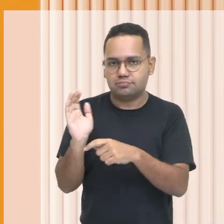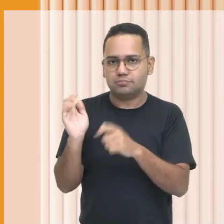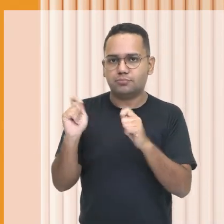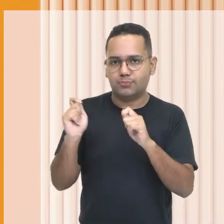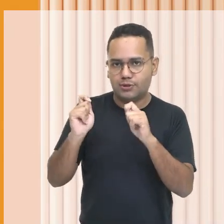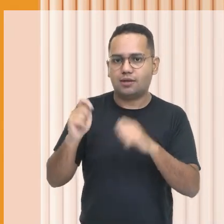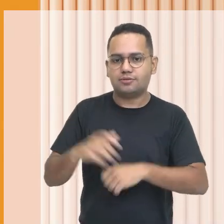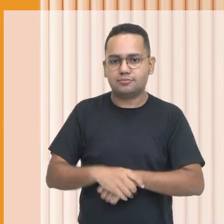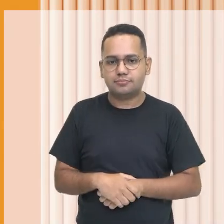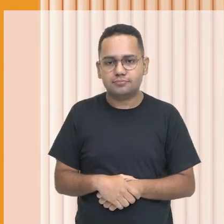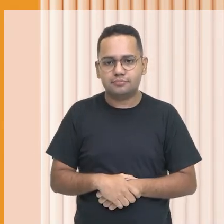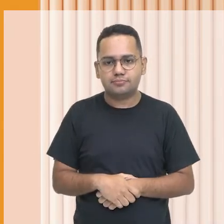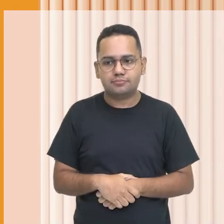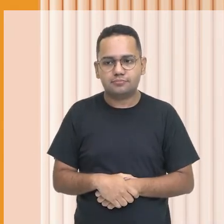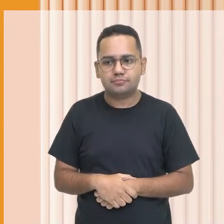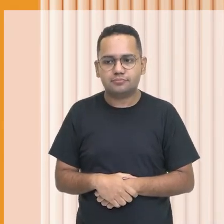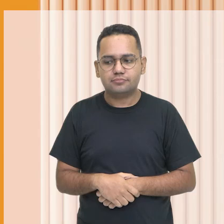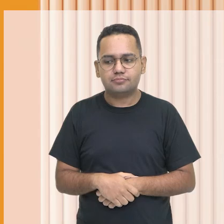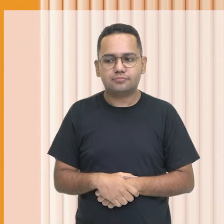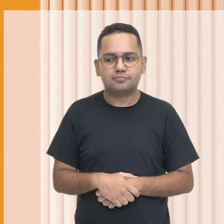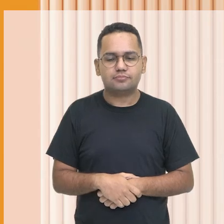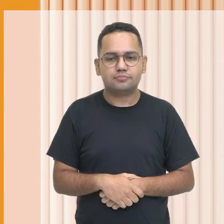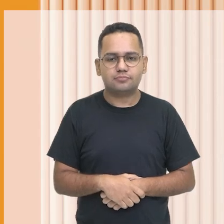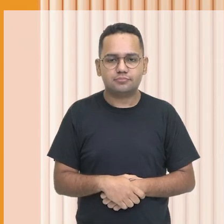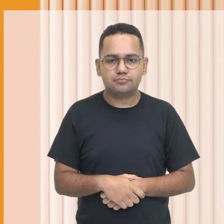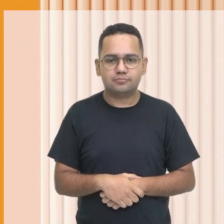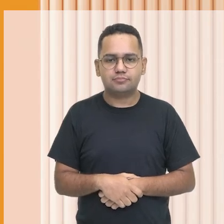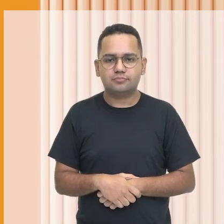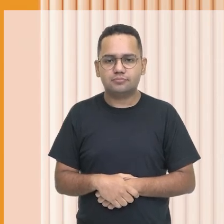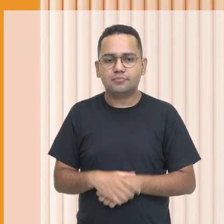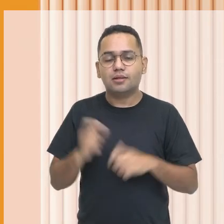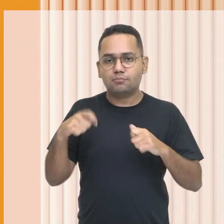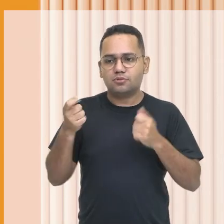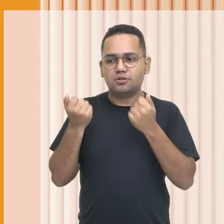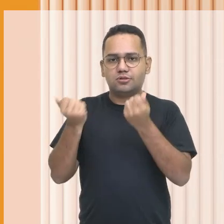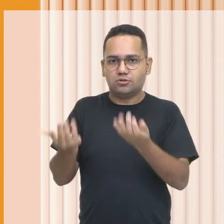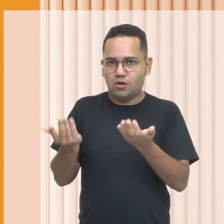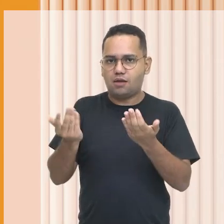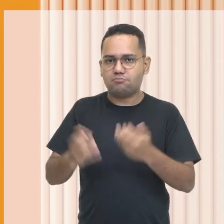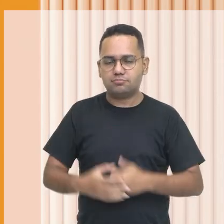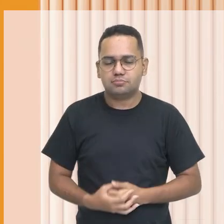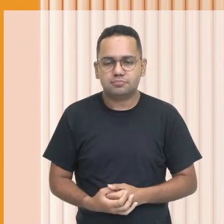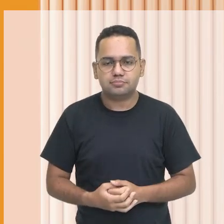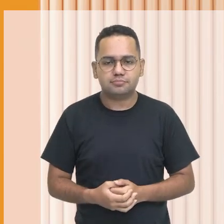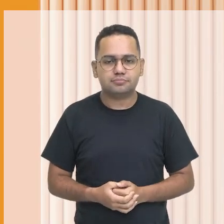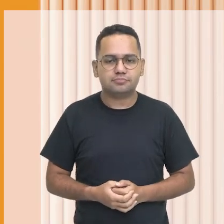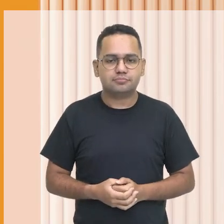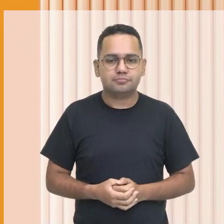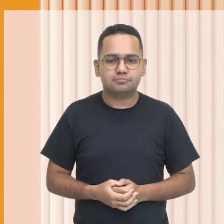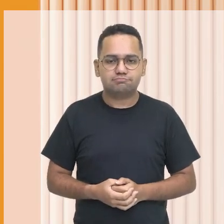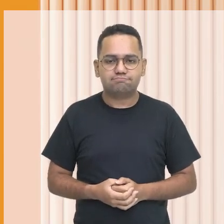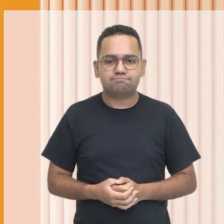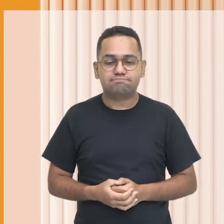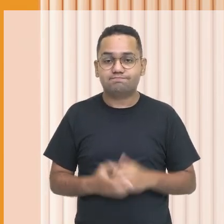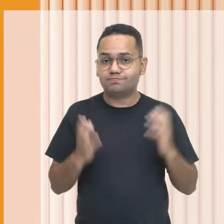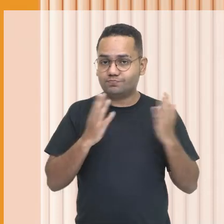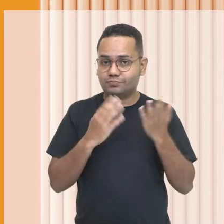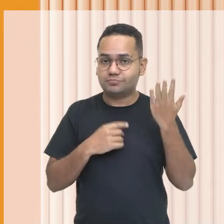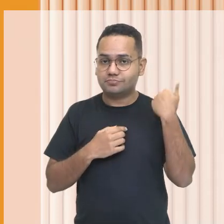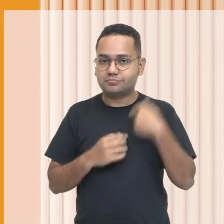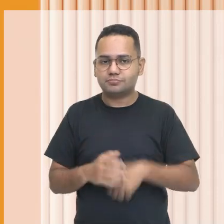benesses de quem tem o direito da posse da terra, lhe conceder a posse dessa terra. Ok? Então, começa desde esse